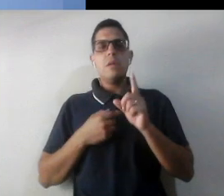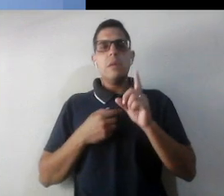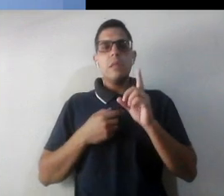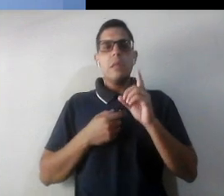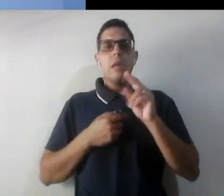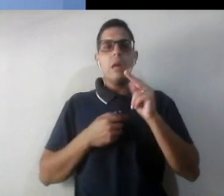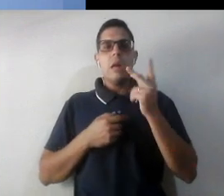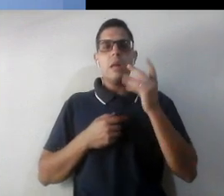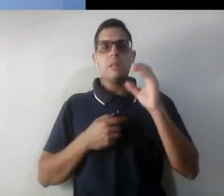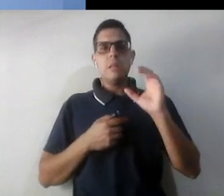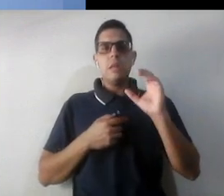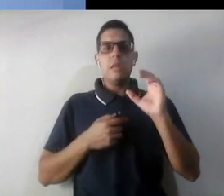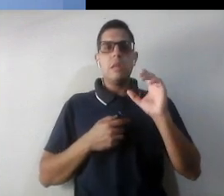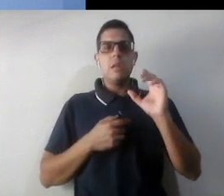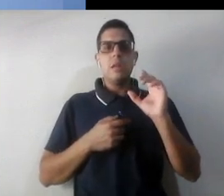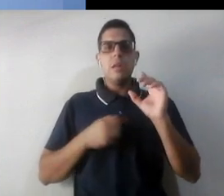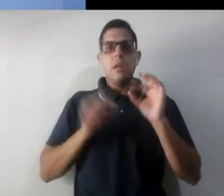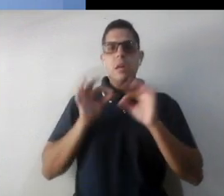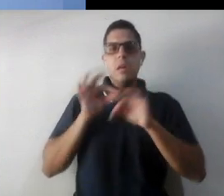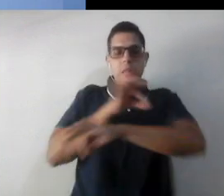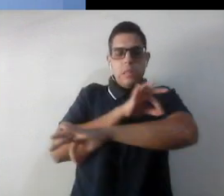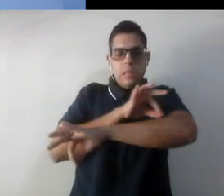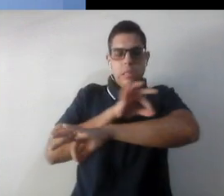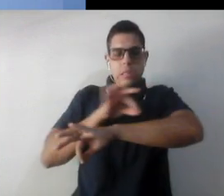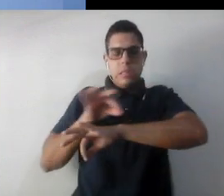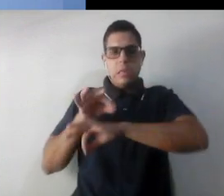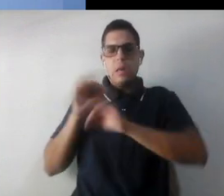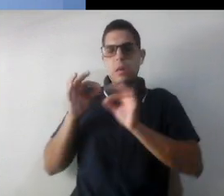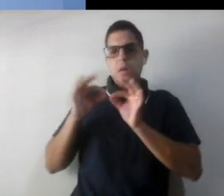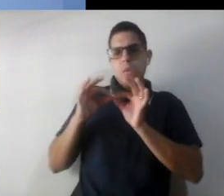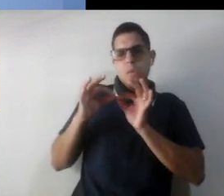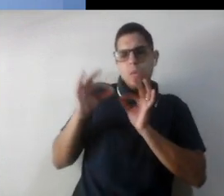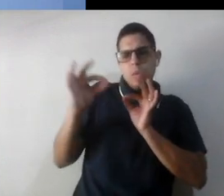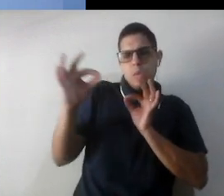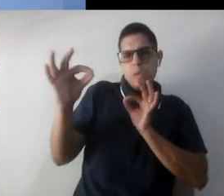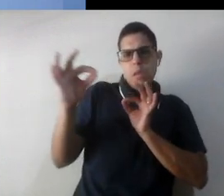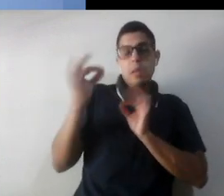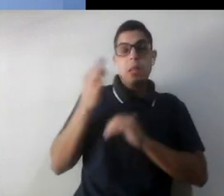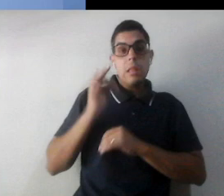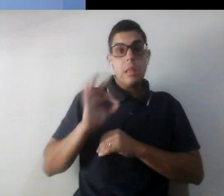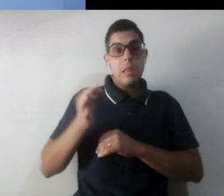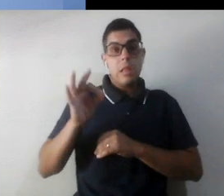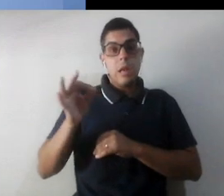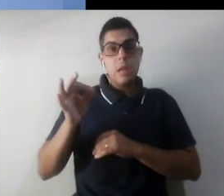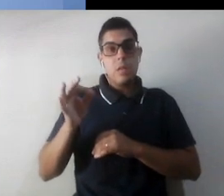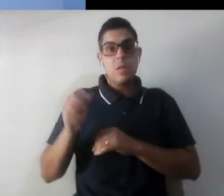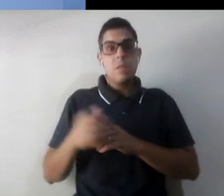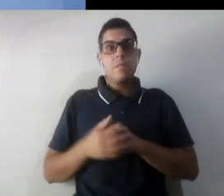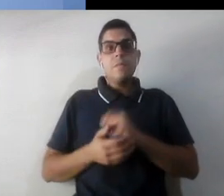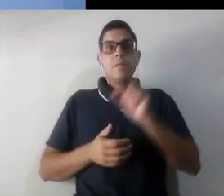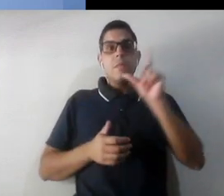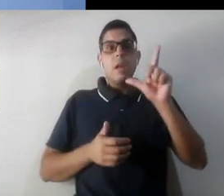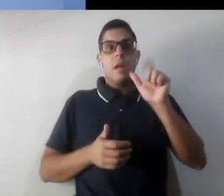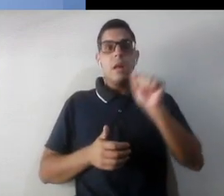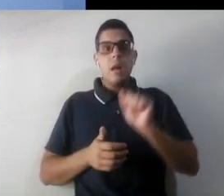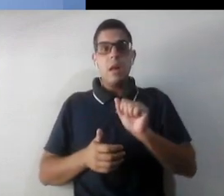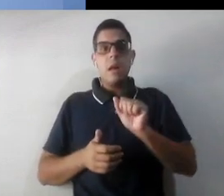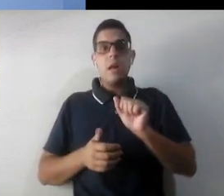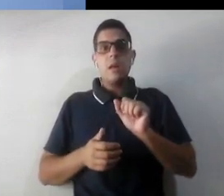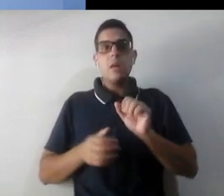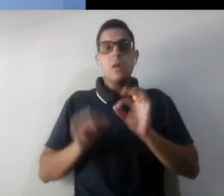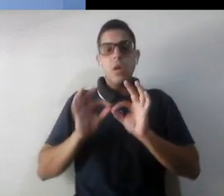é a distância horizontal corrigida. O LA é o comprimento aferido. O L é